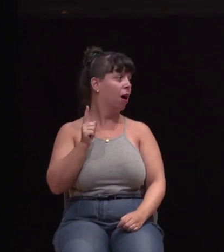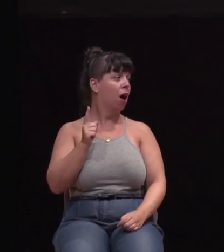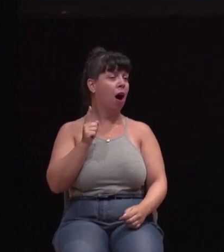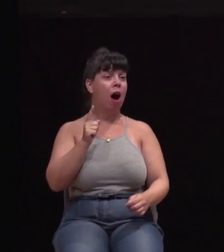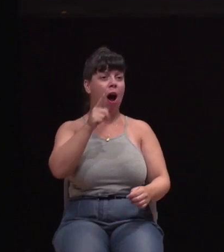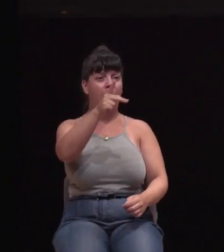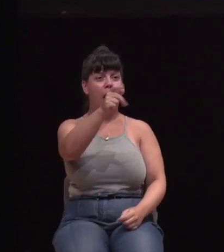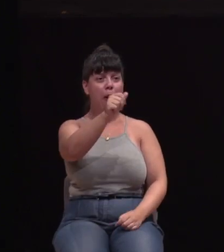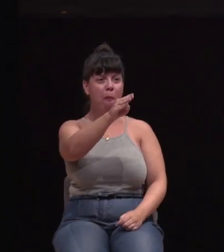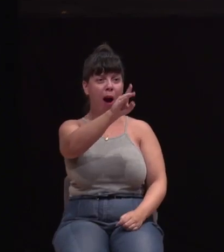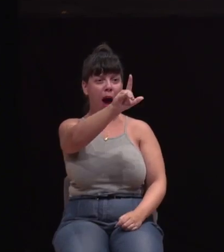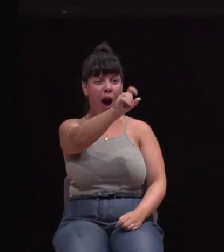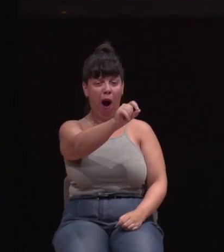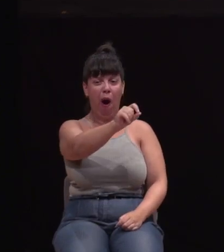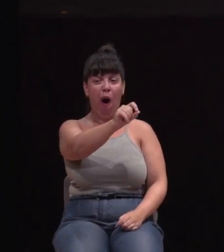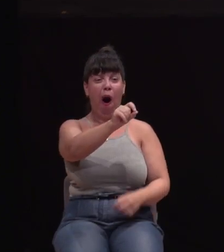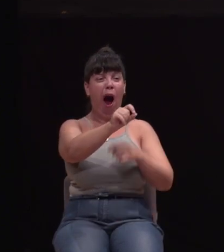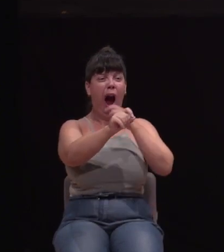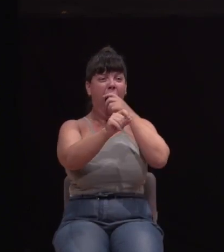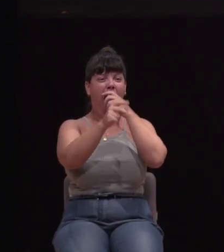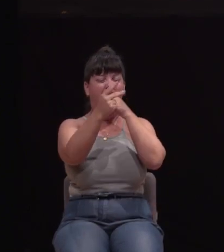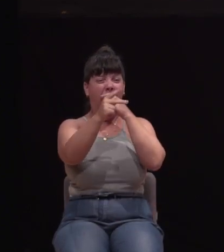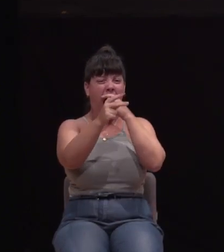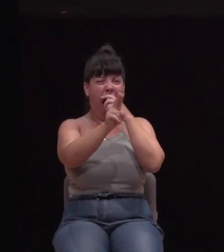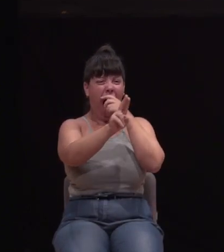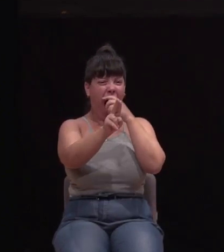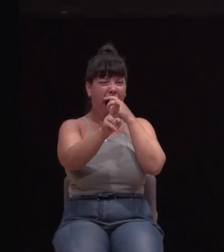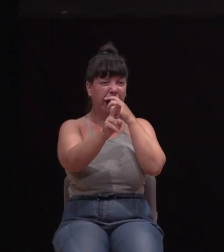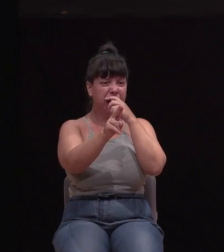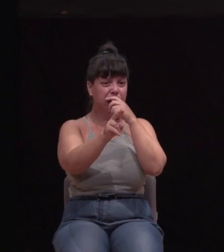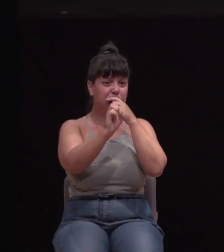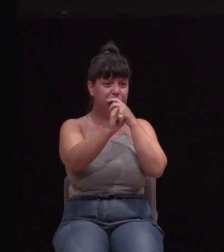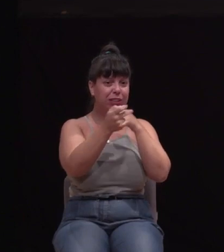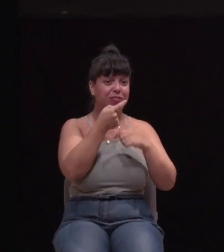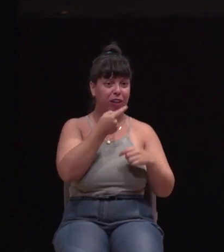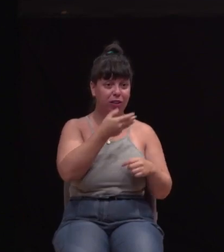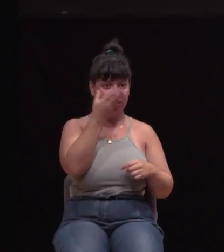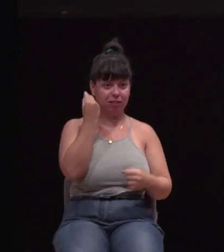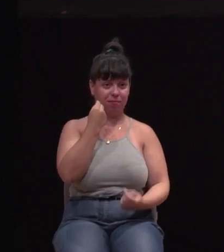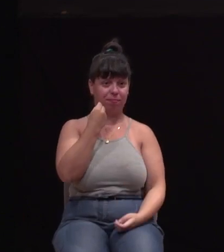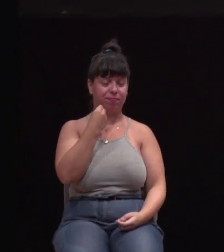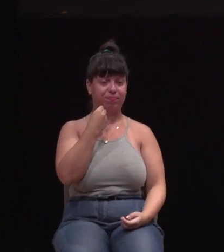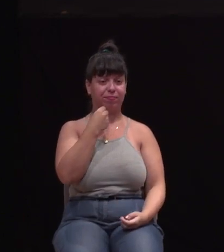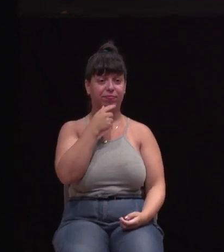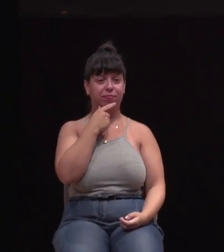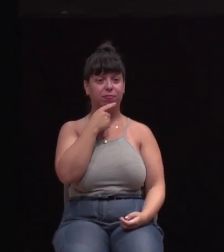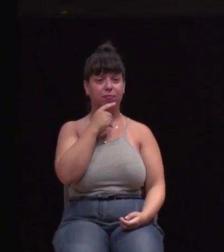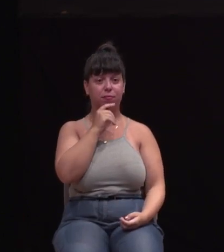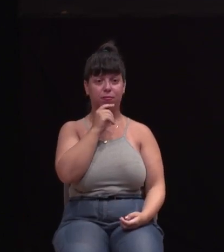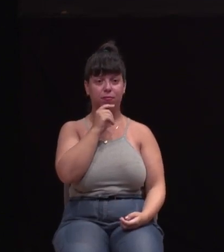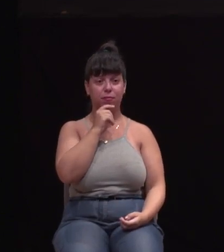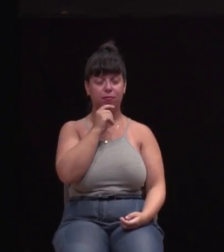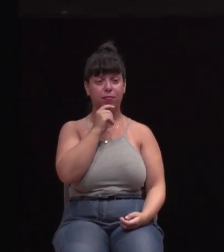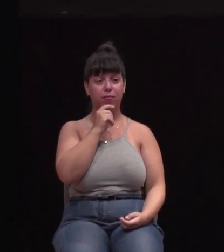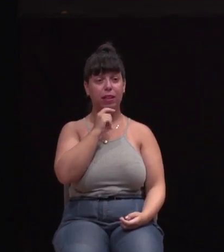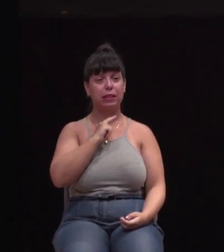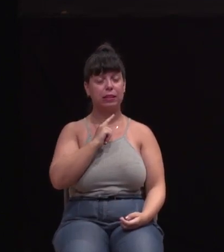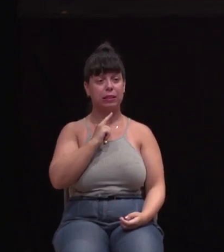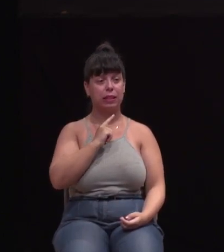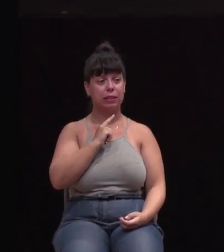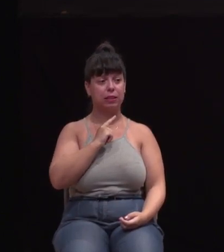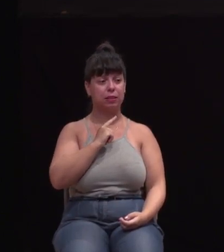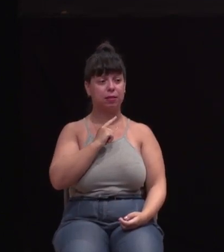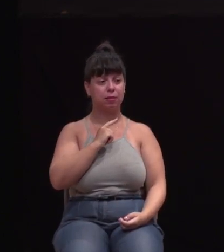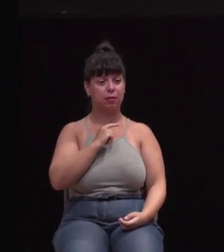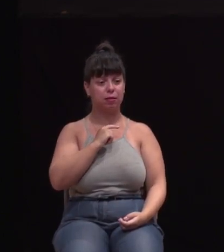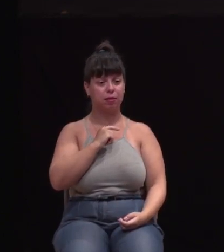a do Pablo e a sua, que você não falou teu nome, se você falou, eu esqueci, desculpa. Tem uma coisa que é o seguinte, que